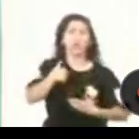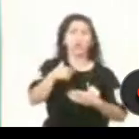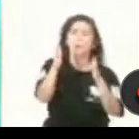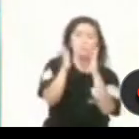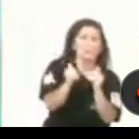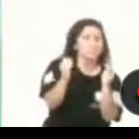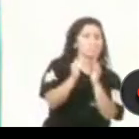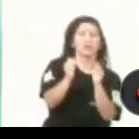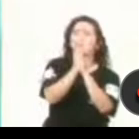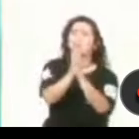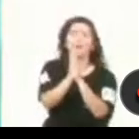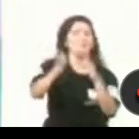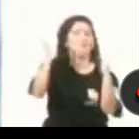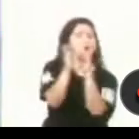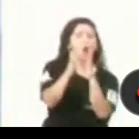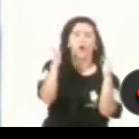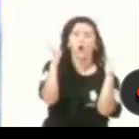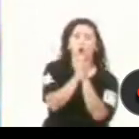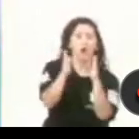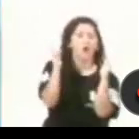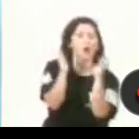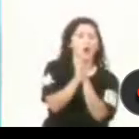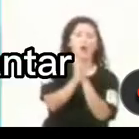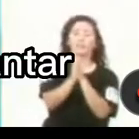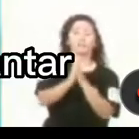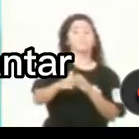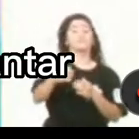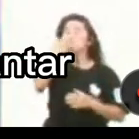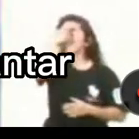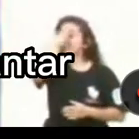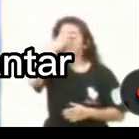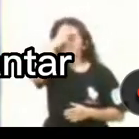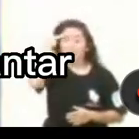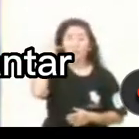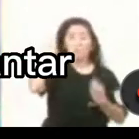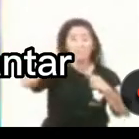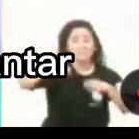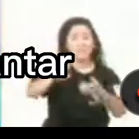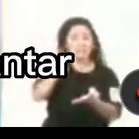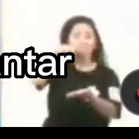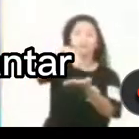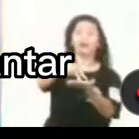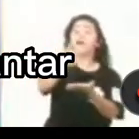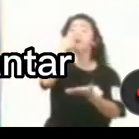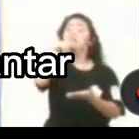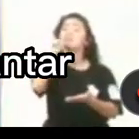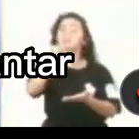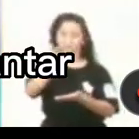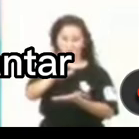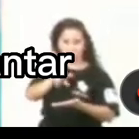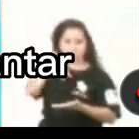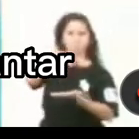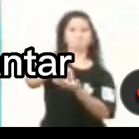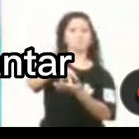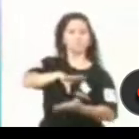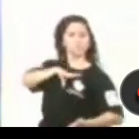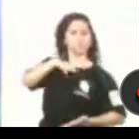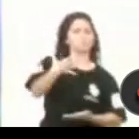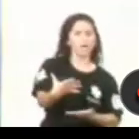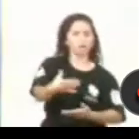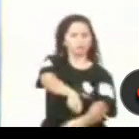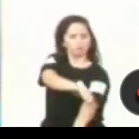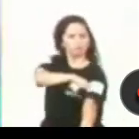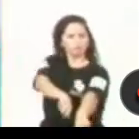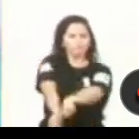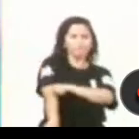orem. Alguém tinha que se levantar. E quem teve a coragem de se dispor e se levantar